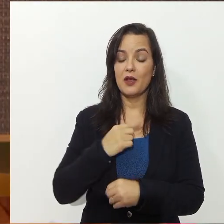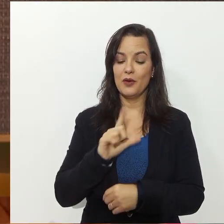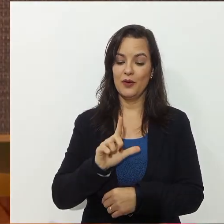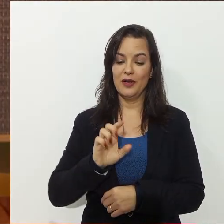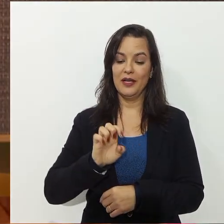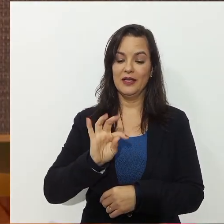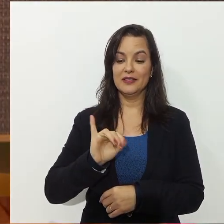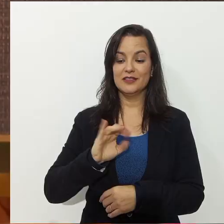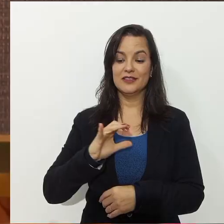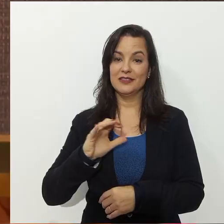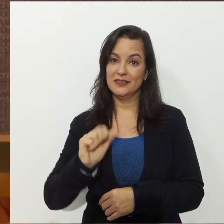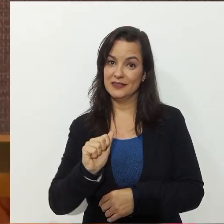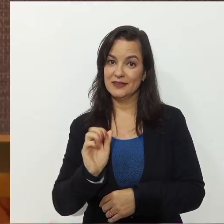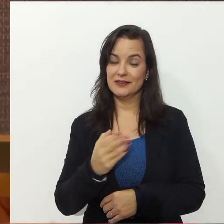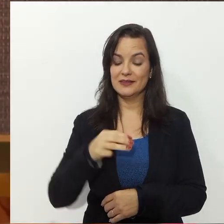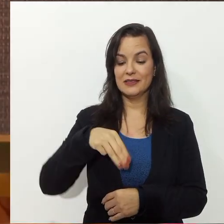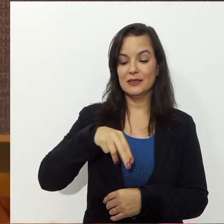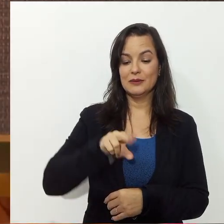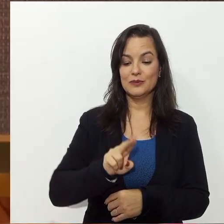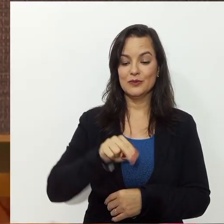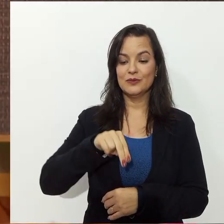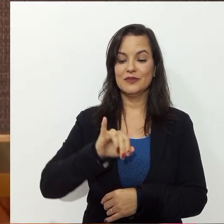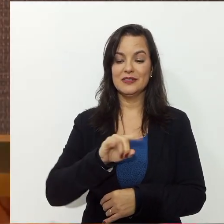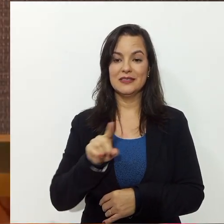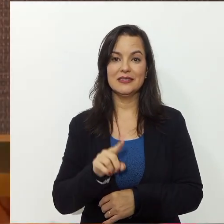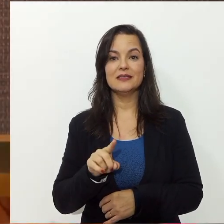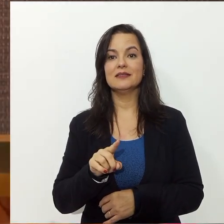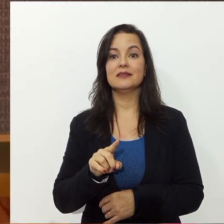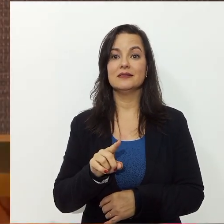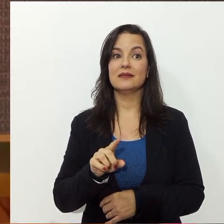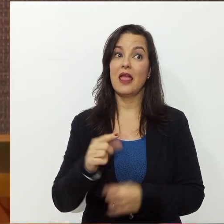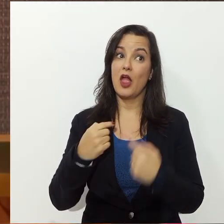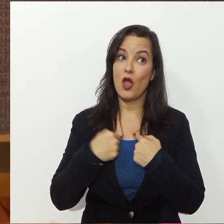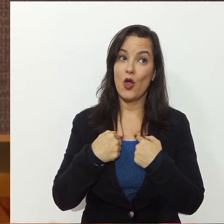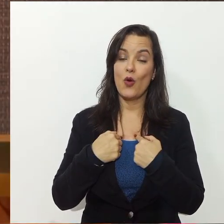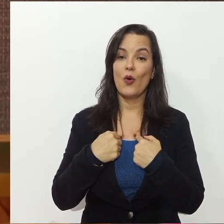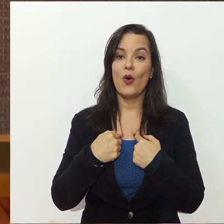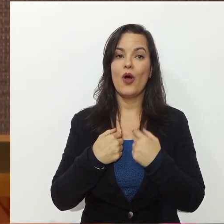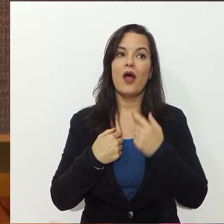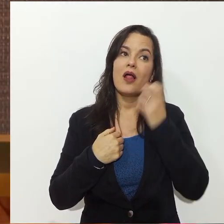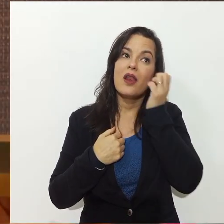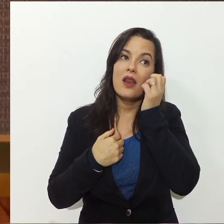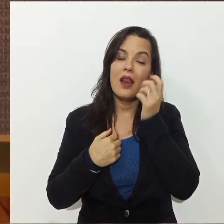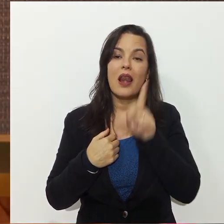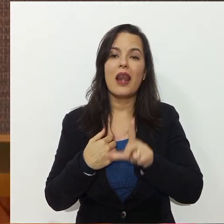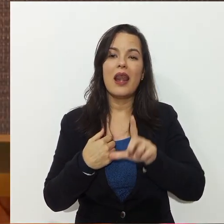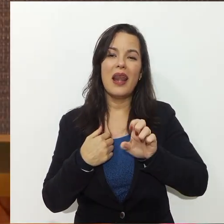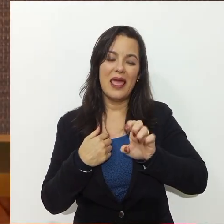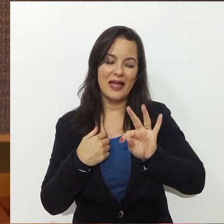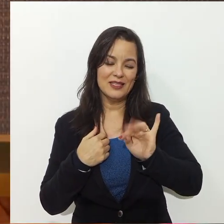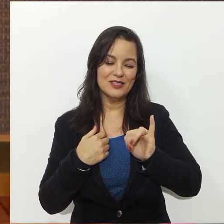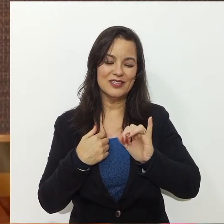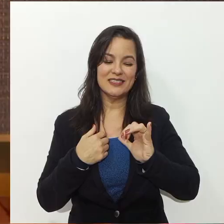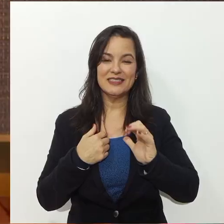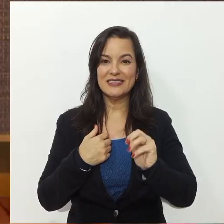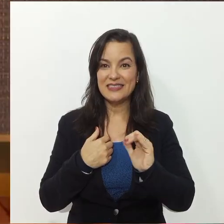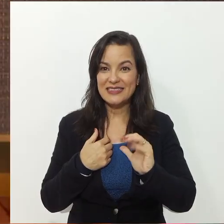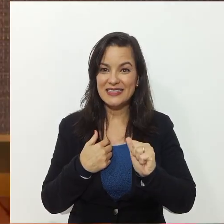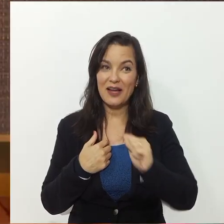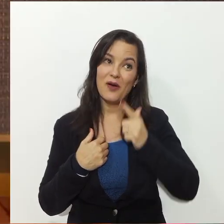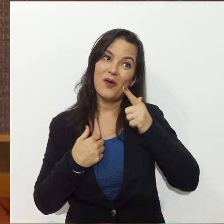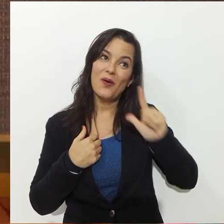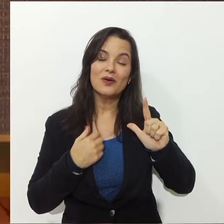Muniz, mas outra Letícia vai ter um outro sinal. E por que o seu sinal é esse? Seriam 3 vezes? Surdo pode ser mais de